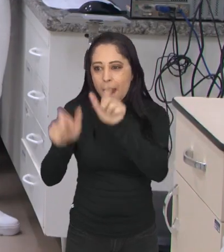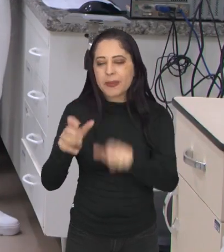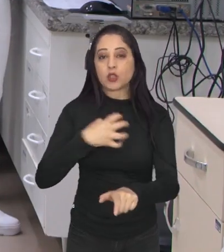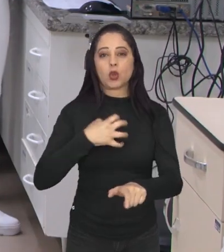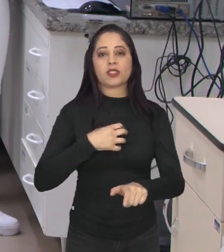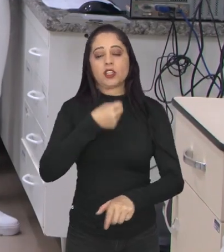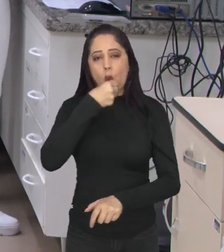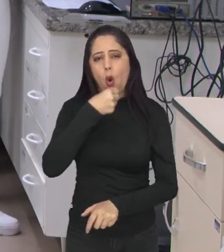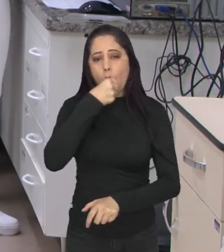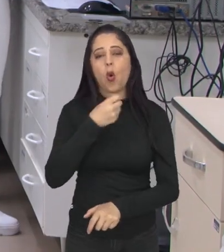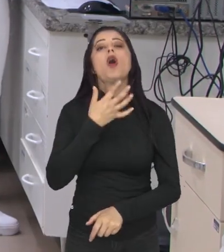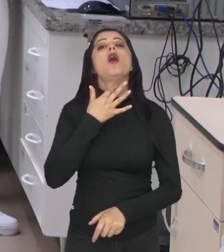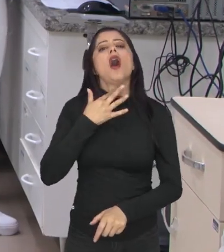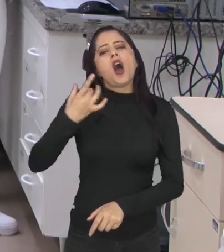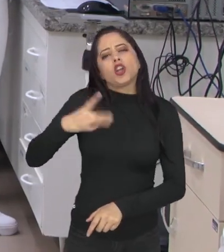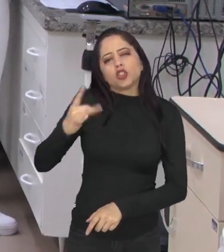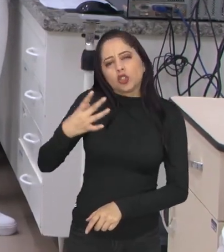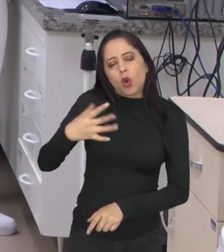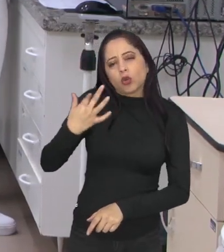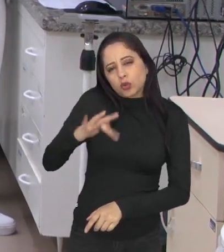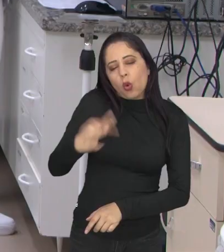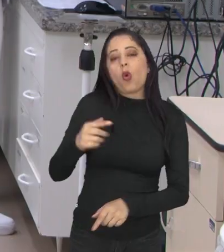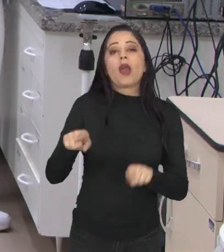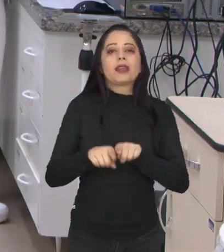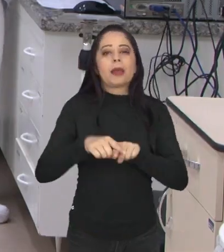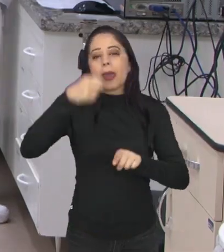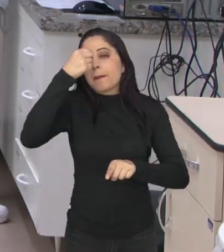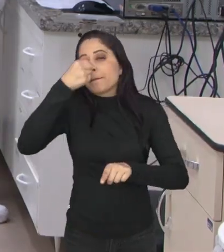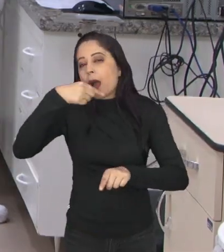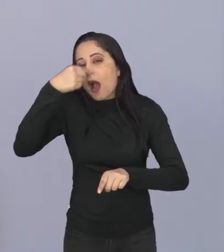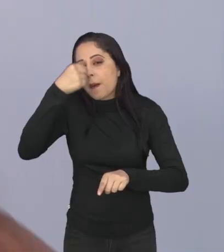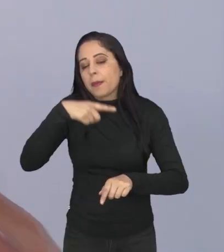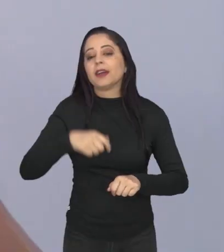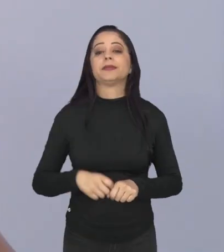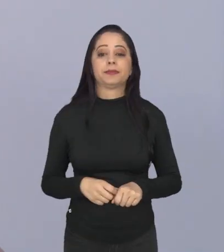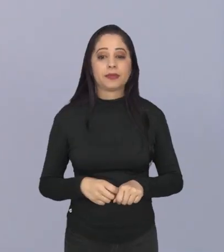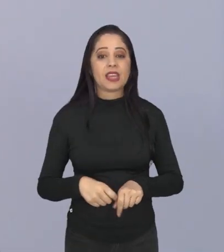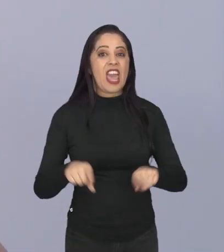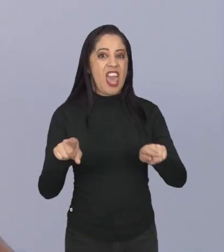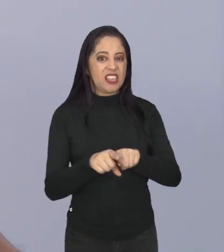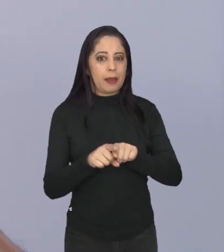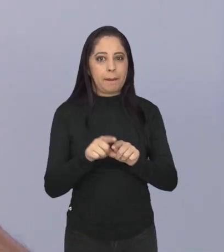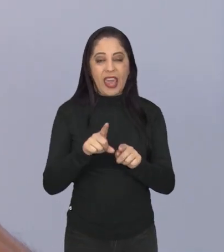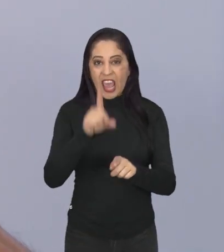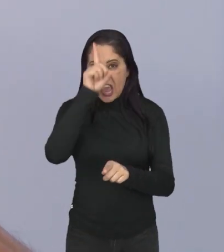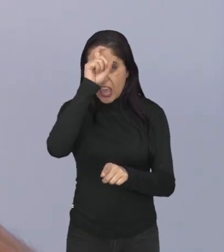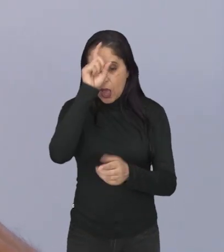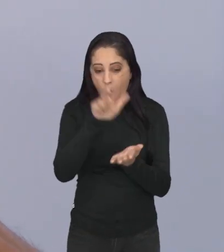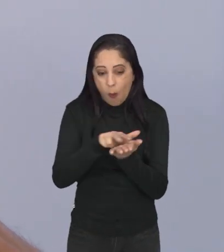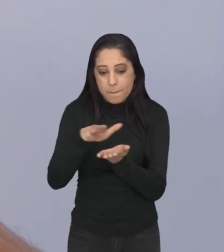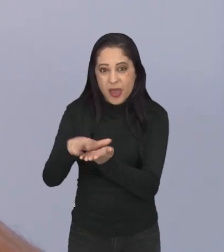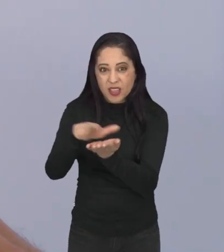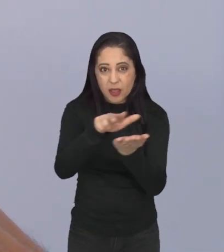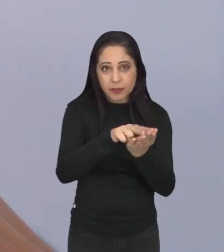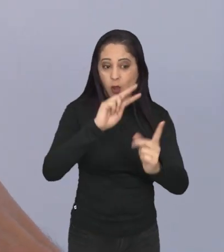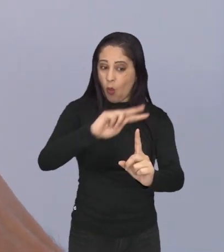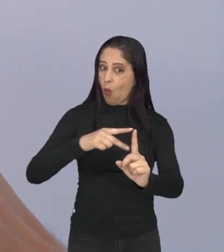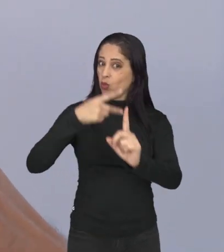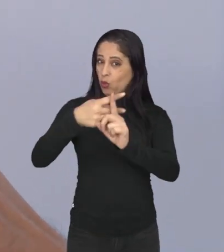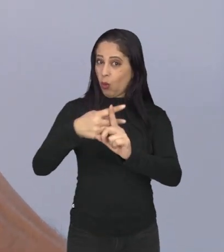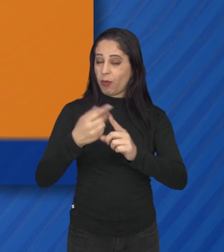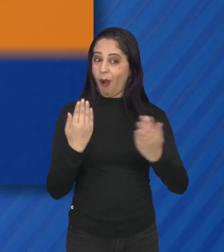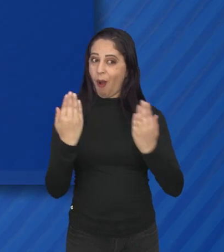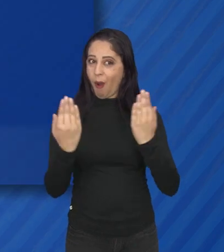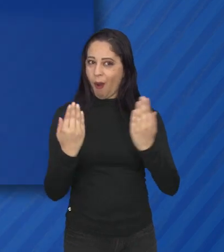como tosse dor de garganta e coriza cresce ainda o total de internações se comparado aos primeiros meses